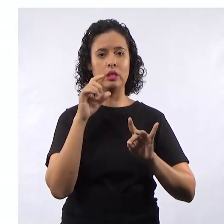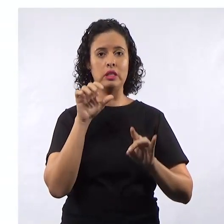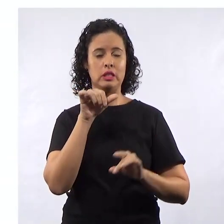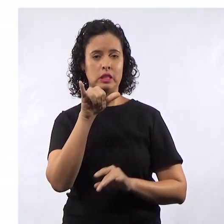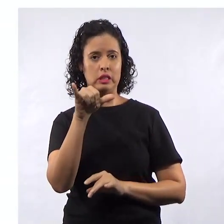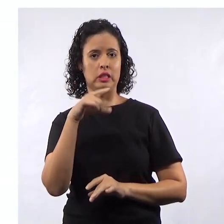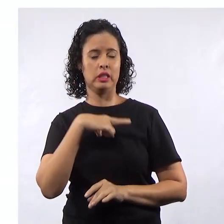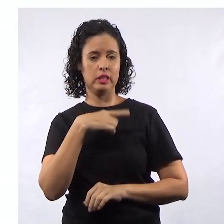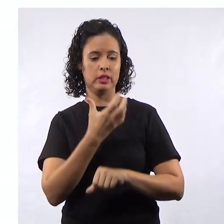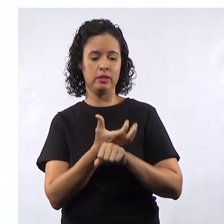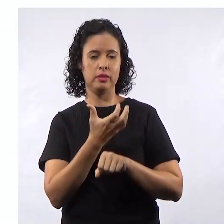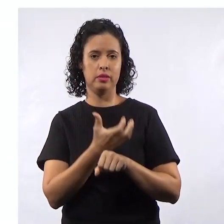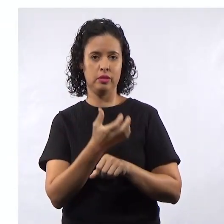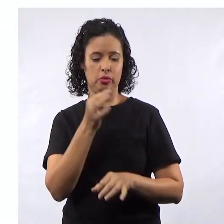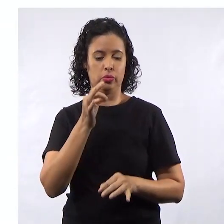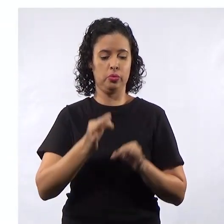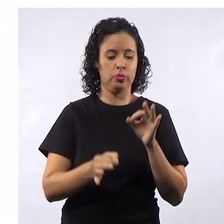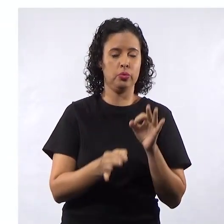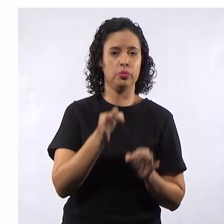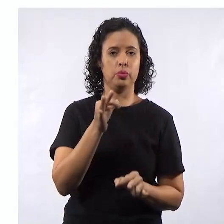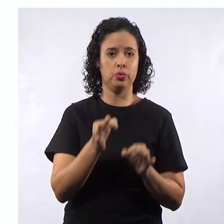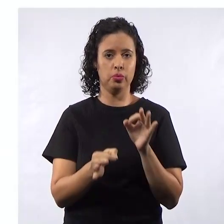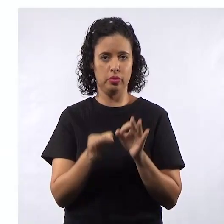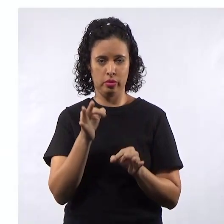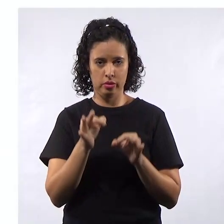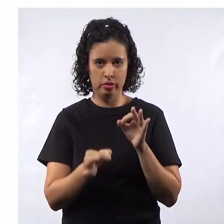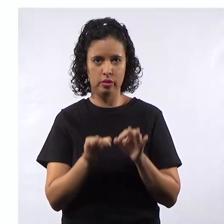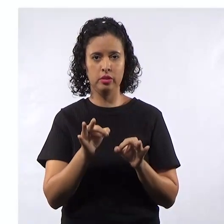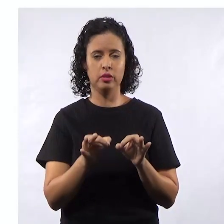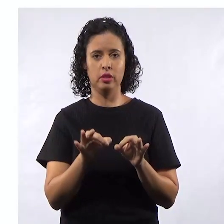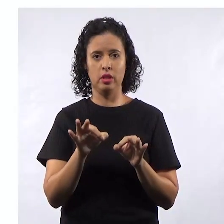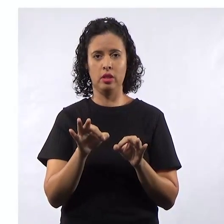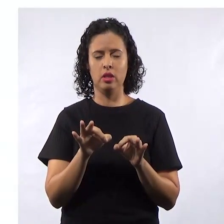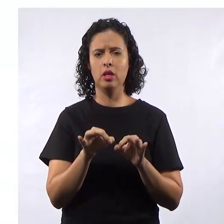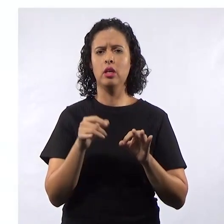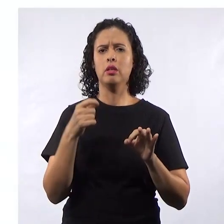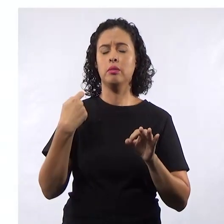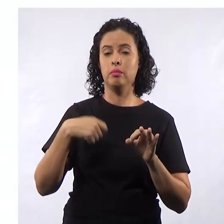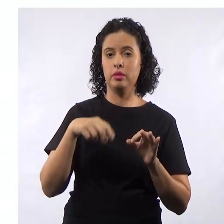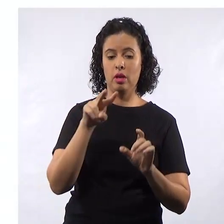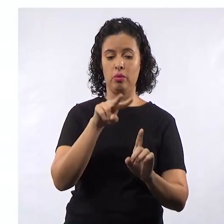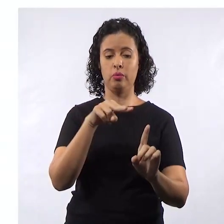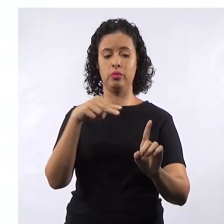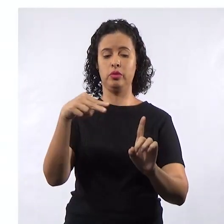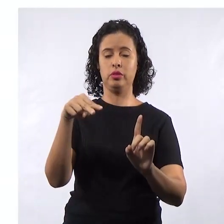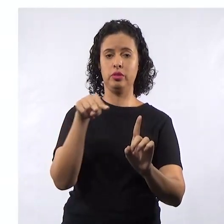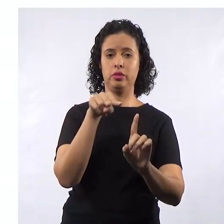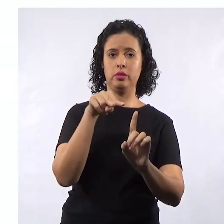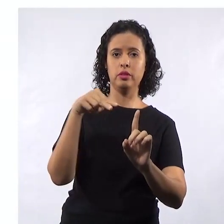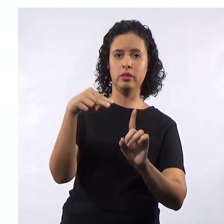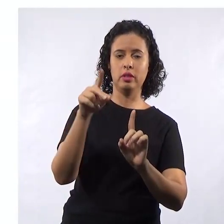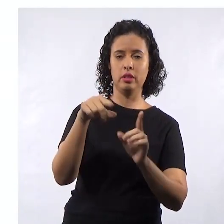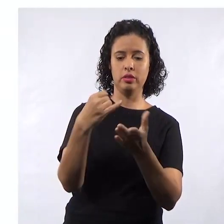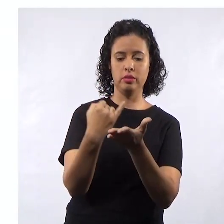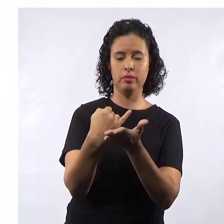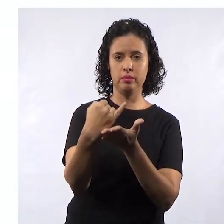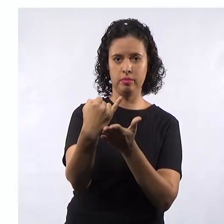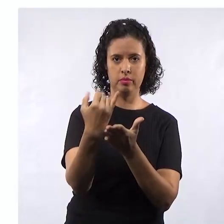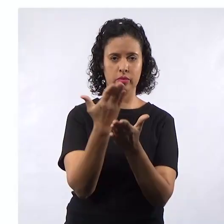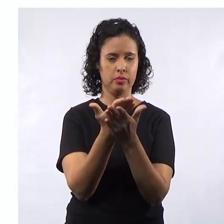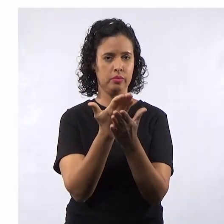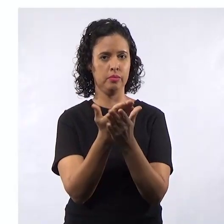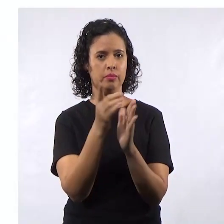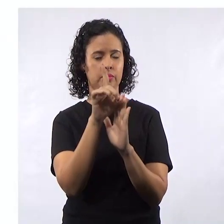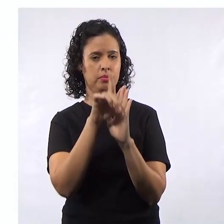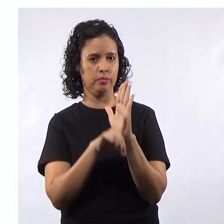uma disciplina jurídica que dependa fundamentalmente da perspectiva de quem a cultiva, é a introdução ao estudo